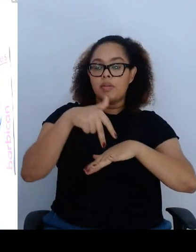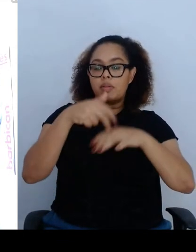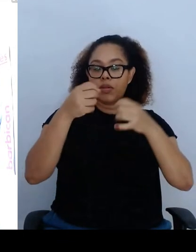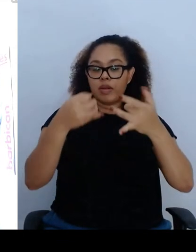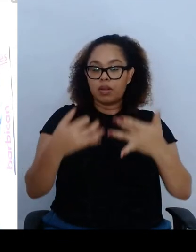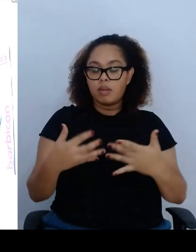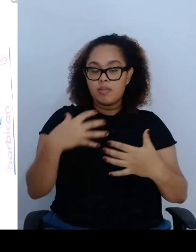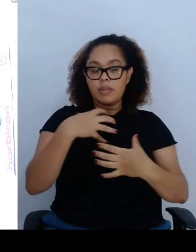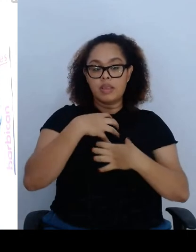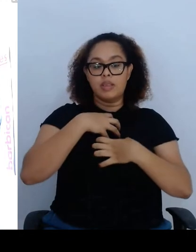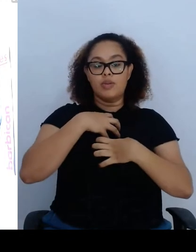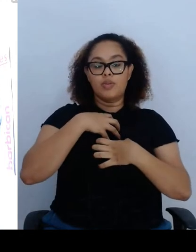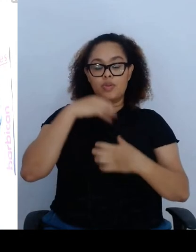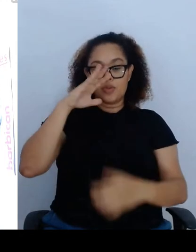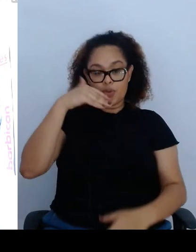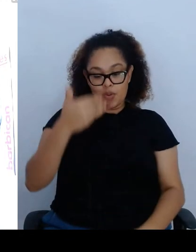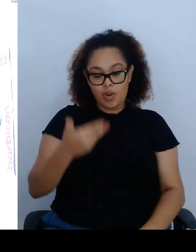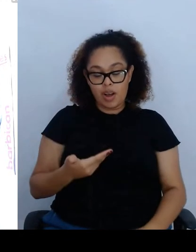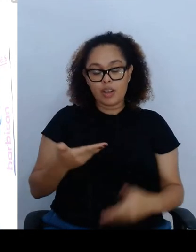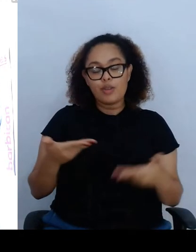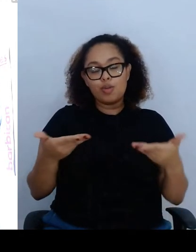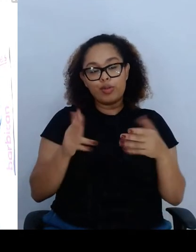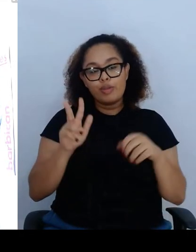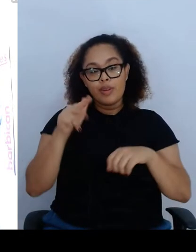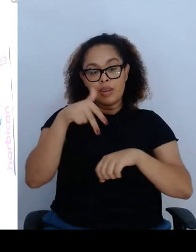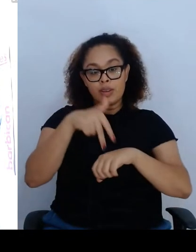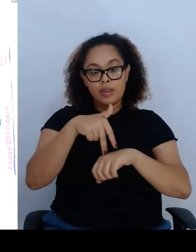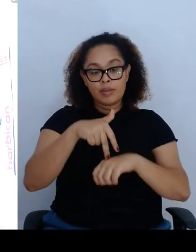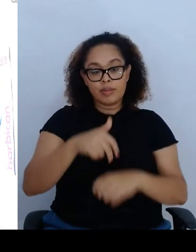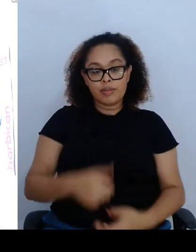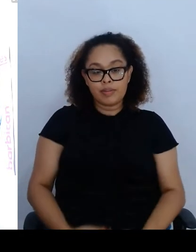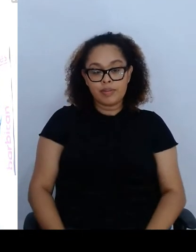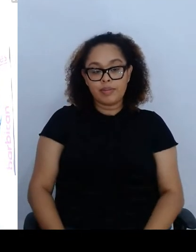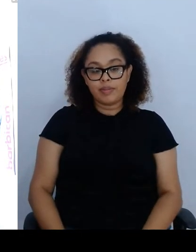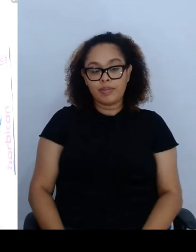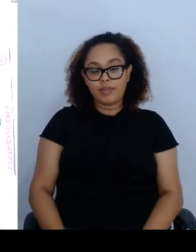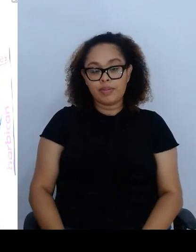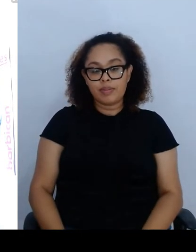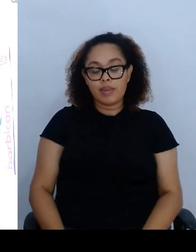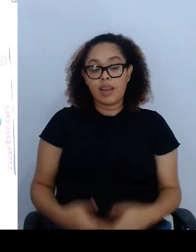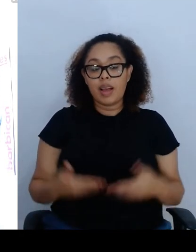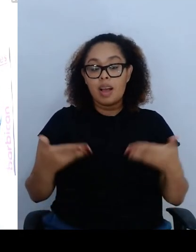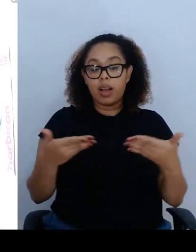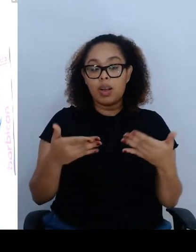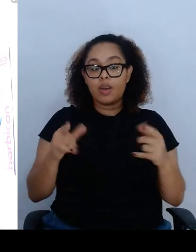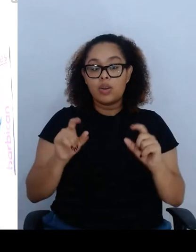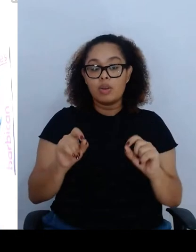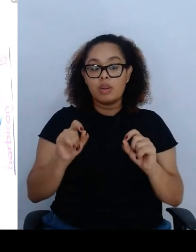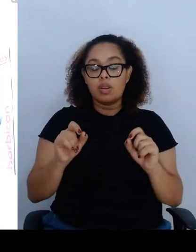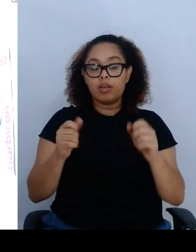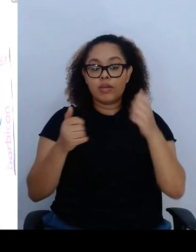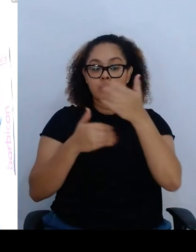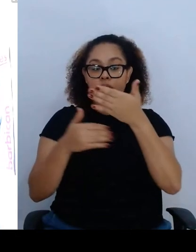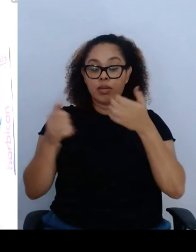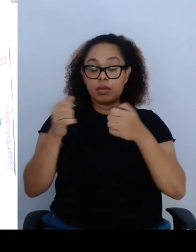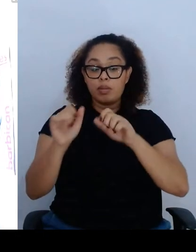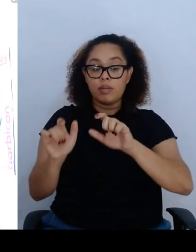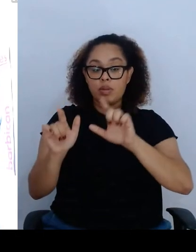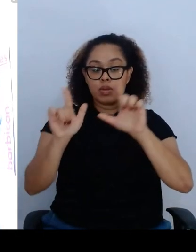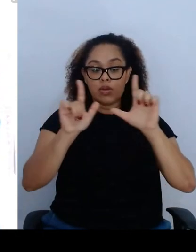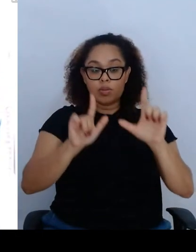poder estar com vocês hoje começo compartilhando a minha tela